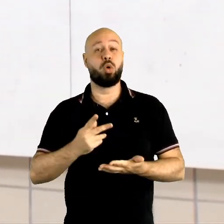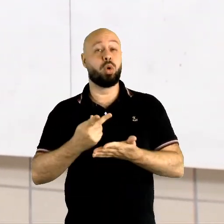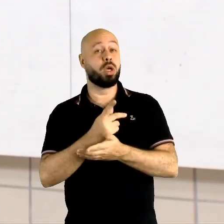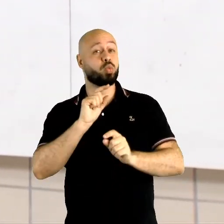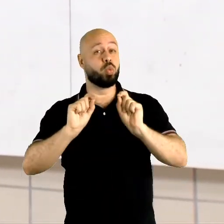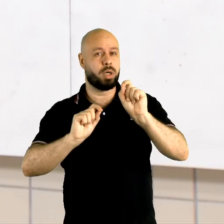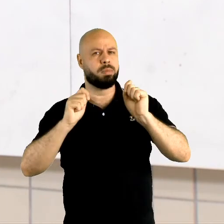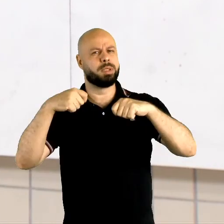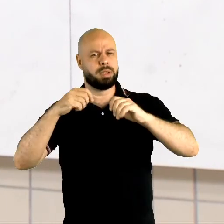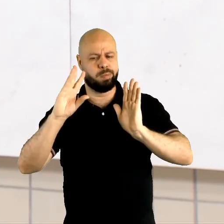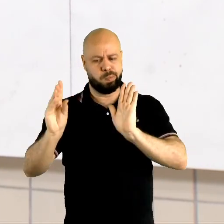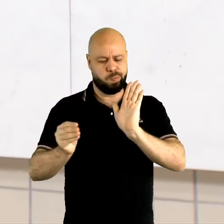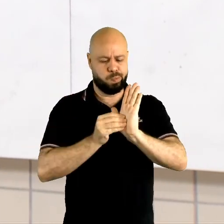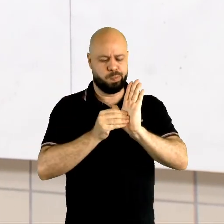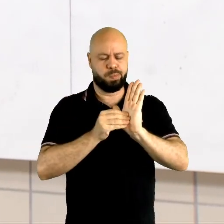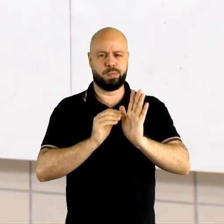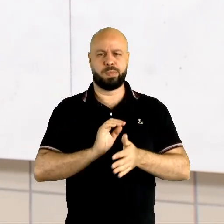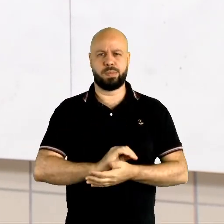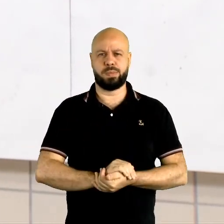acontece.